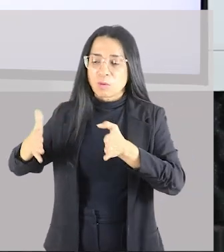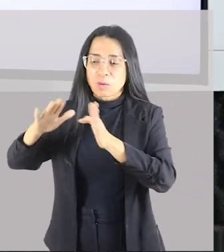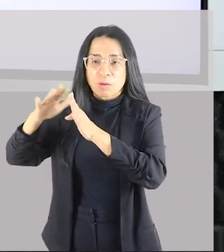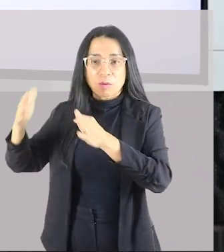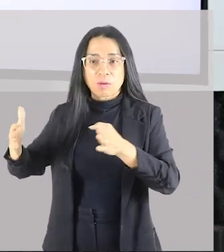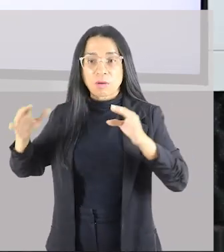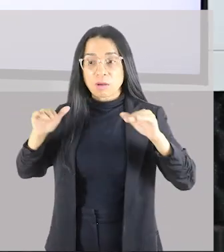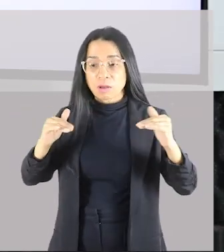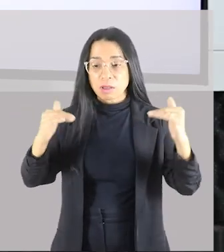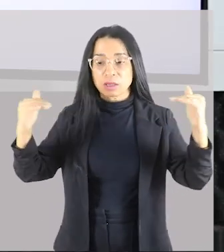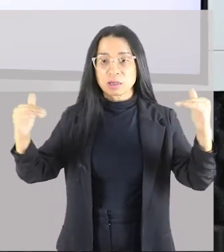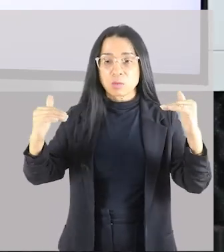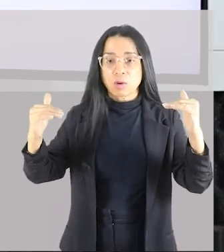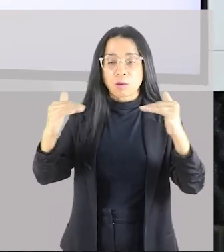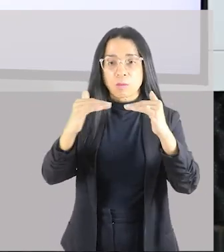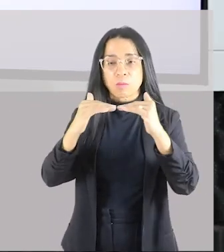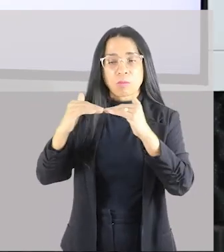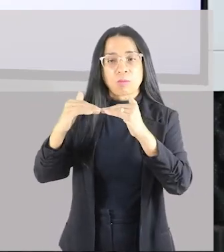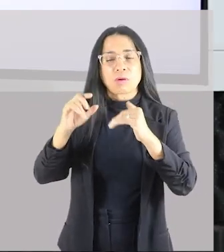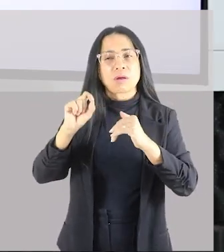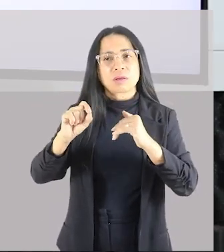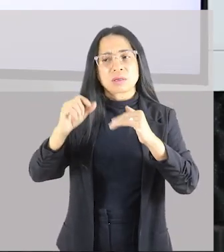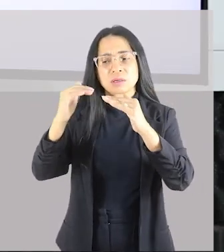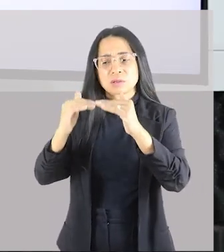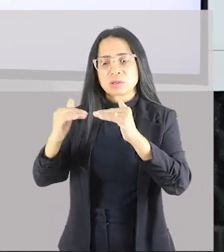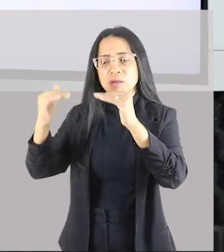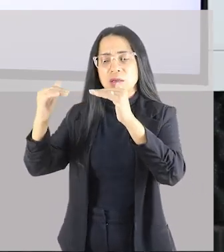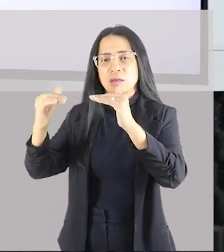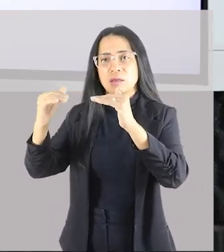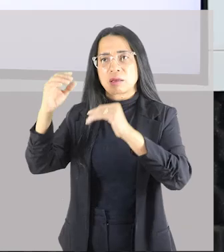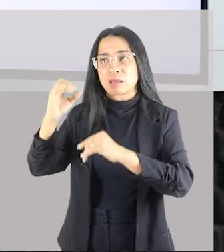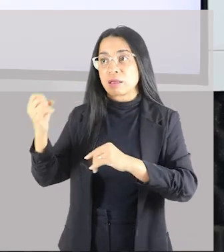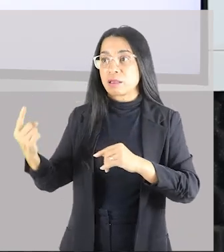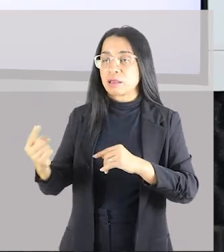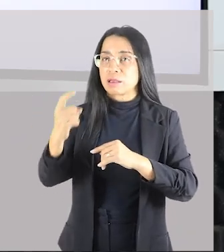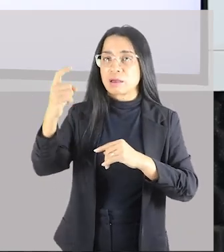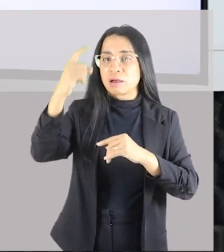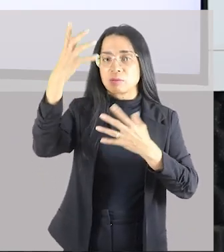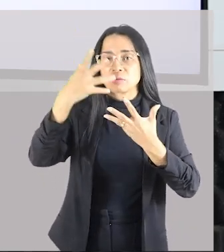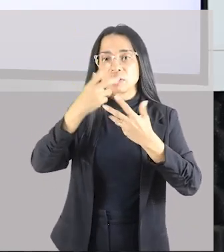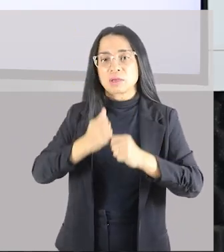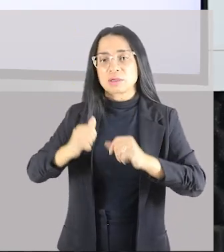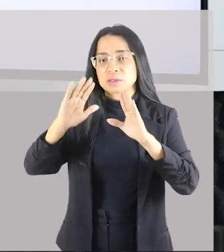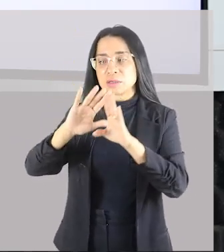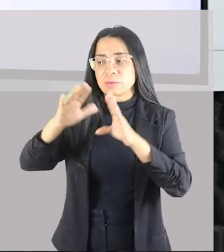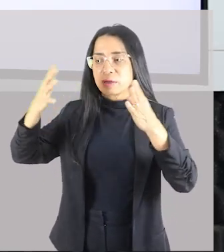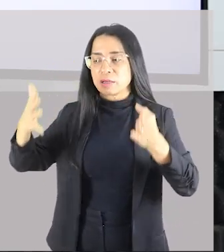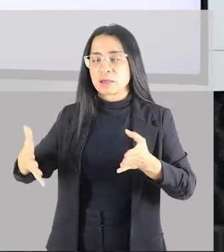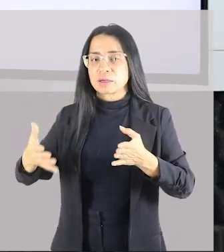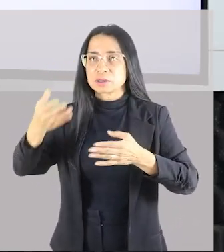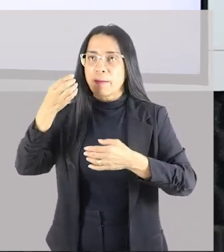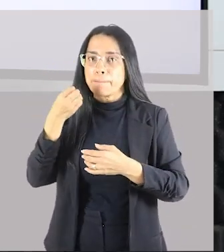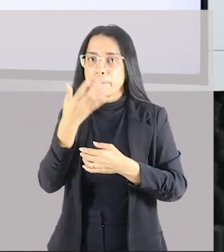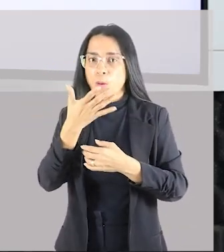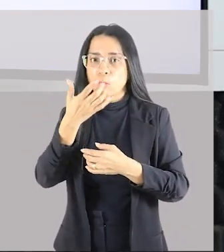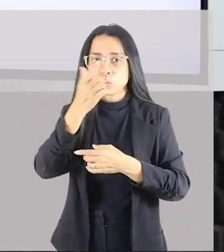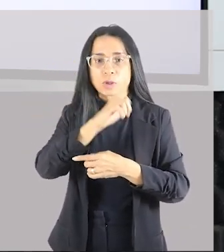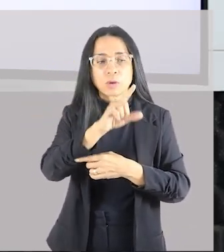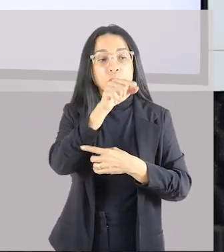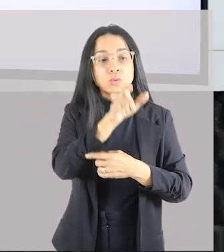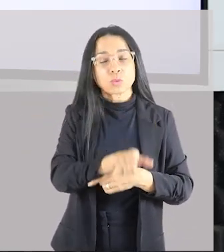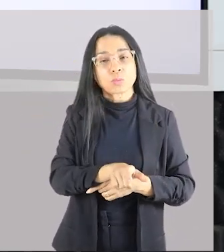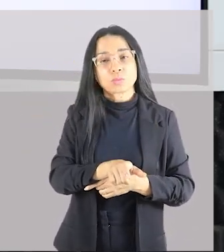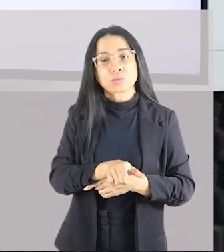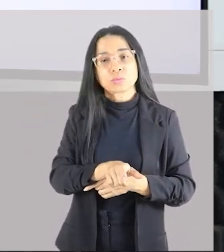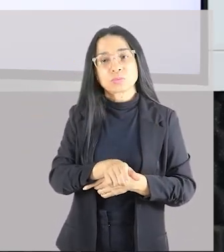claro que quem já é alto e recebe essa caixa vai ser muito mais beneficiado do que os outros. No Brasil, nós trabalhamos